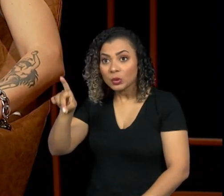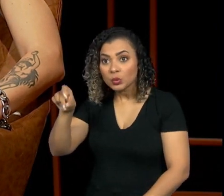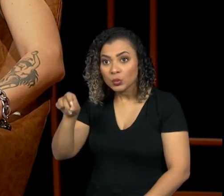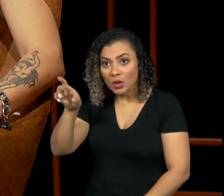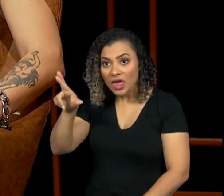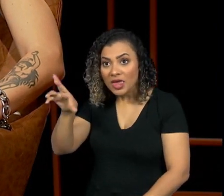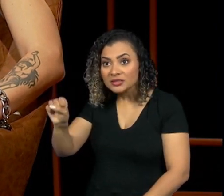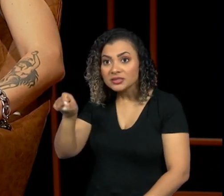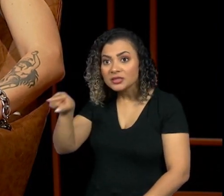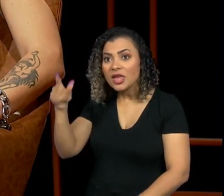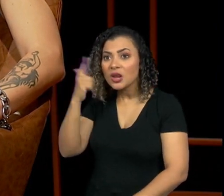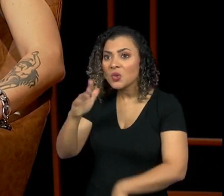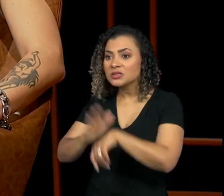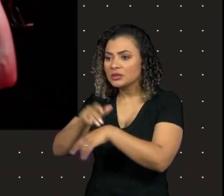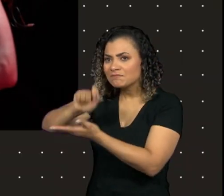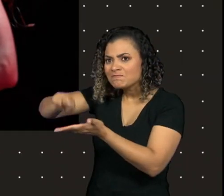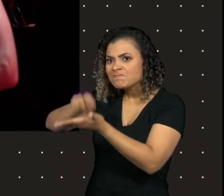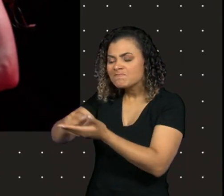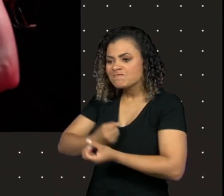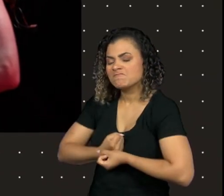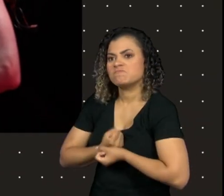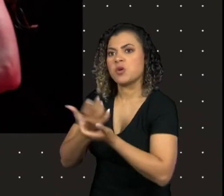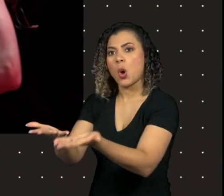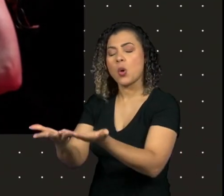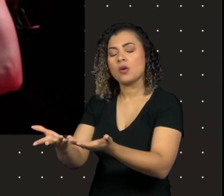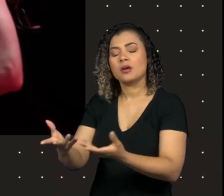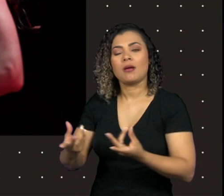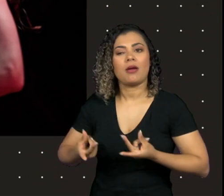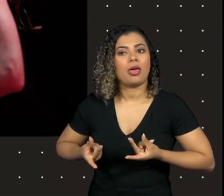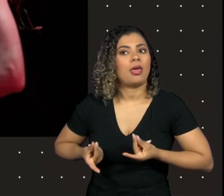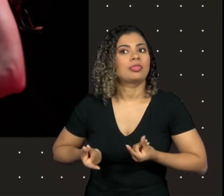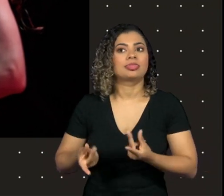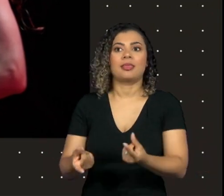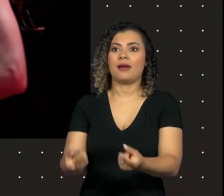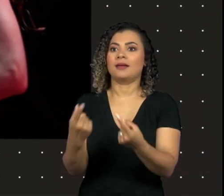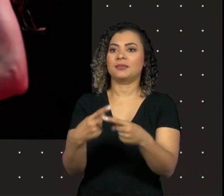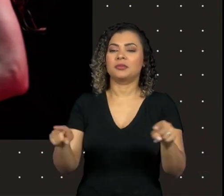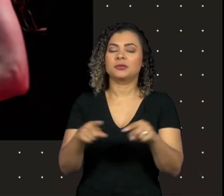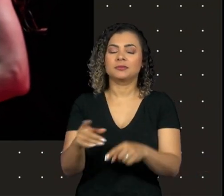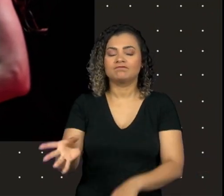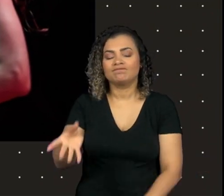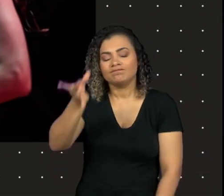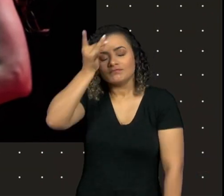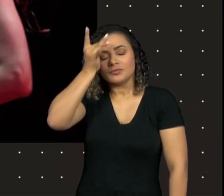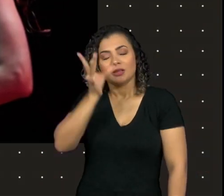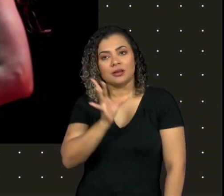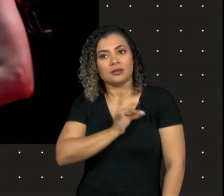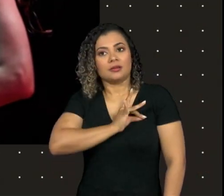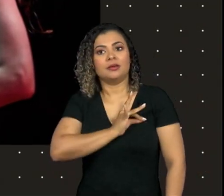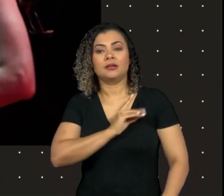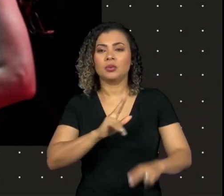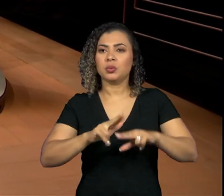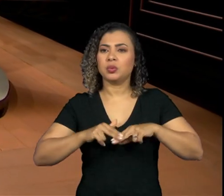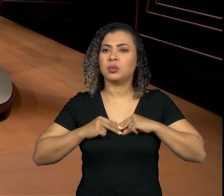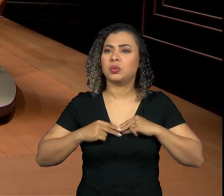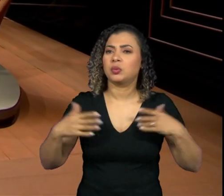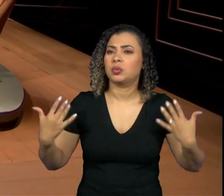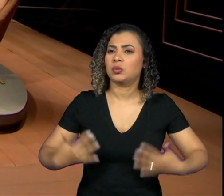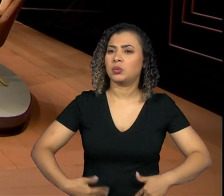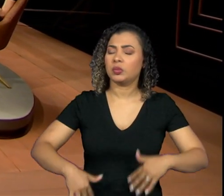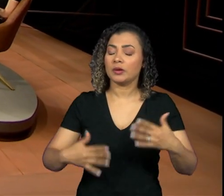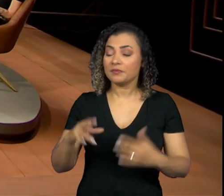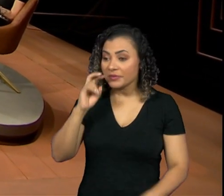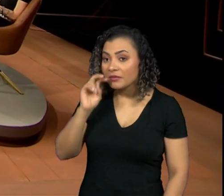de escrever coisas eternas. E é uma loucura ver como uma coisa tão